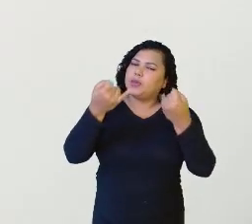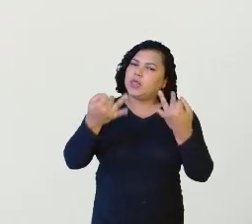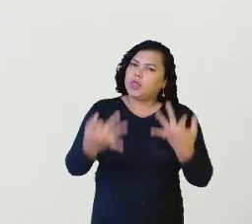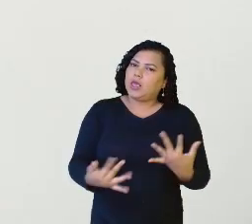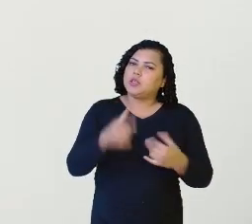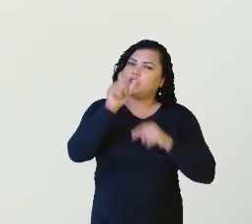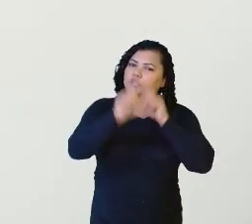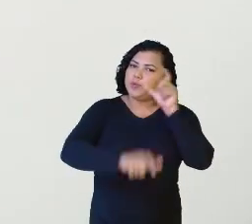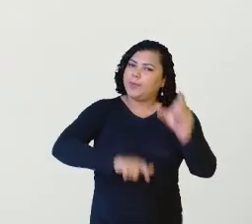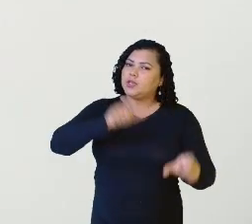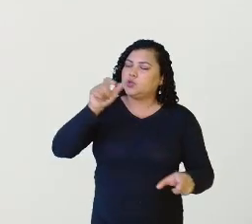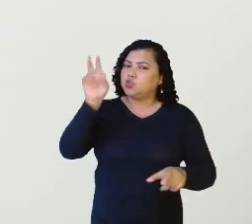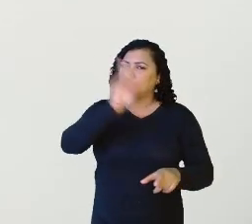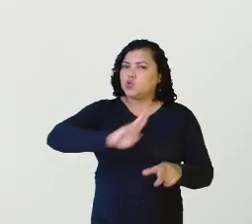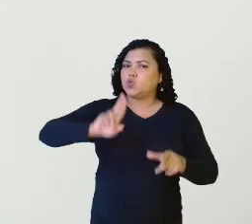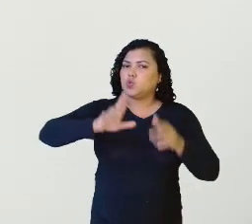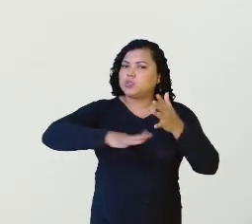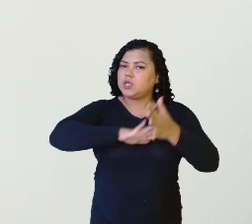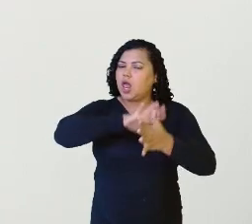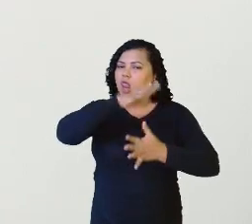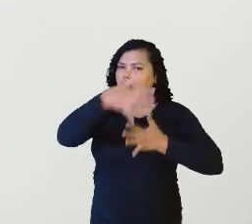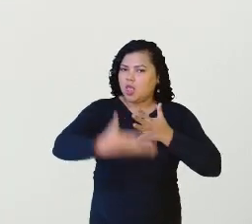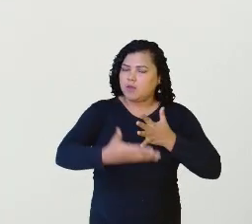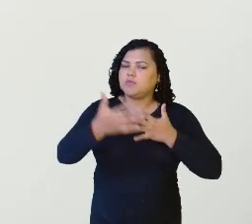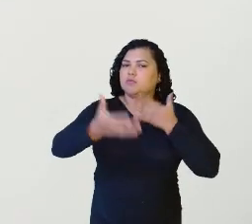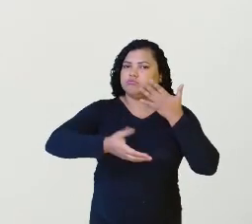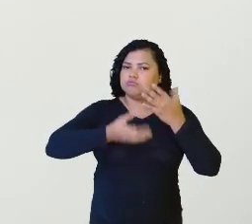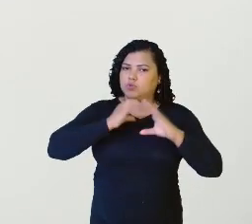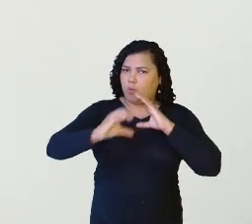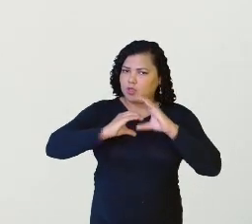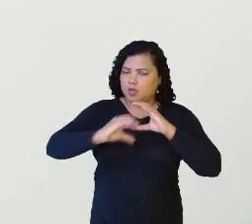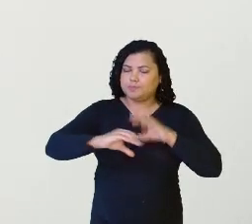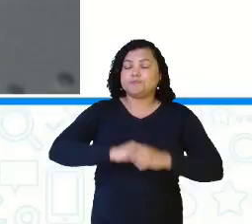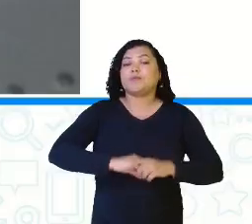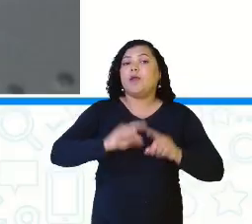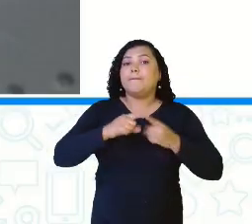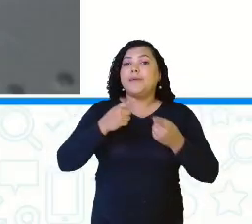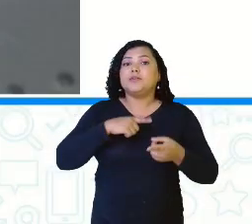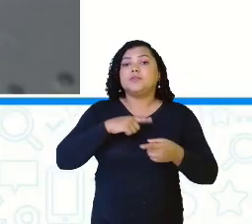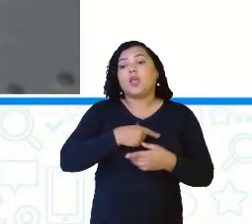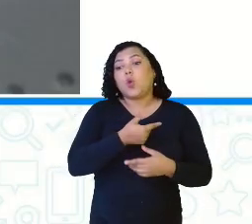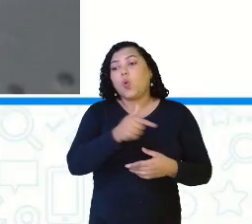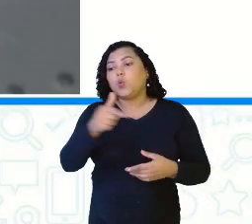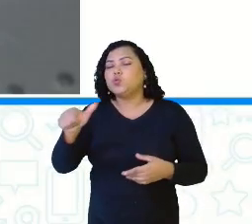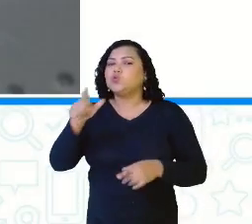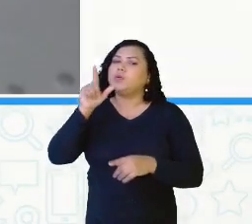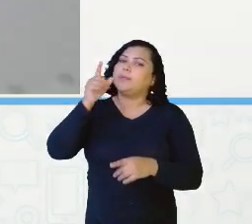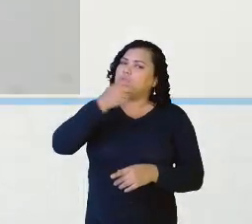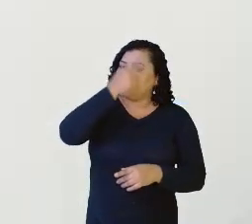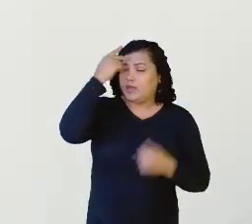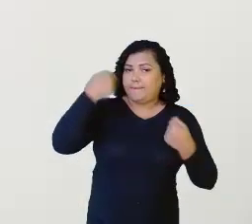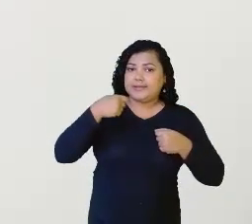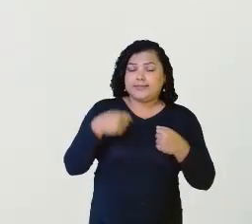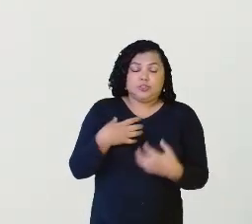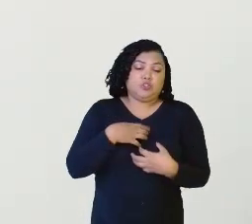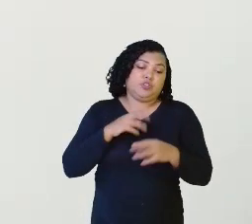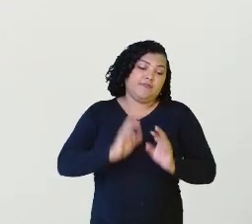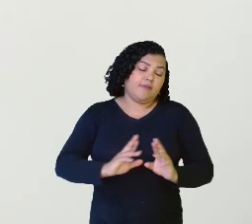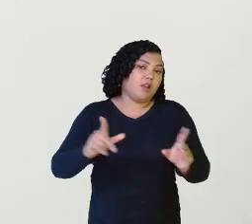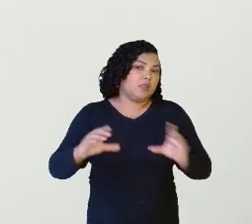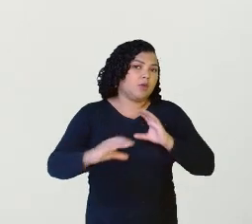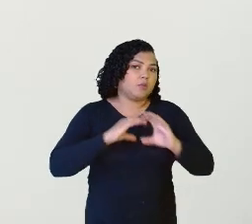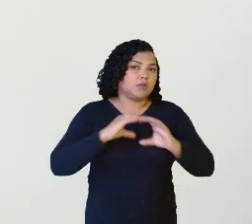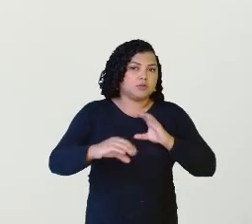que se comunicam através da linguagem de sinal. Mas existem pessoas que precisam de outra forma de comunicação. As pessoas que